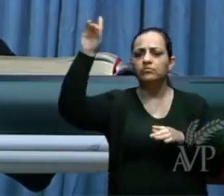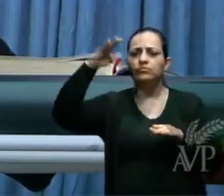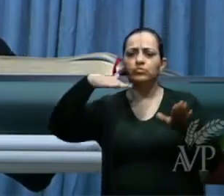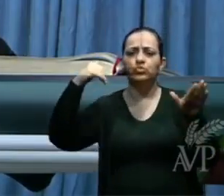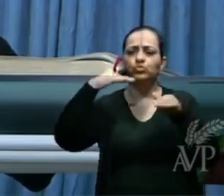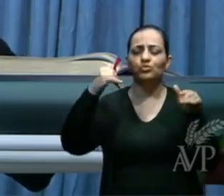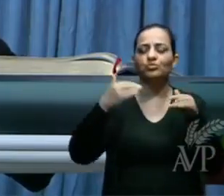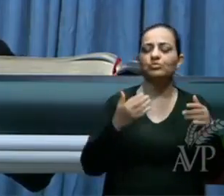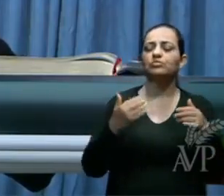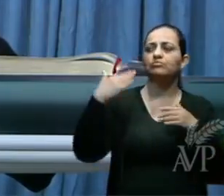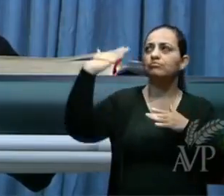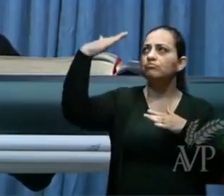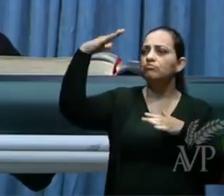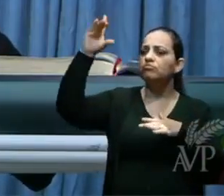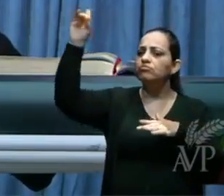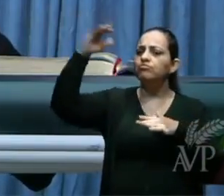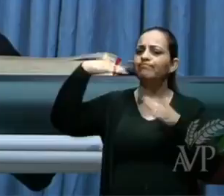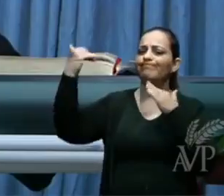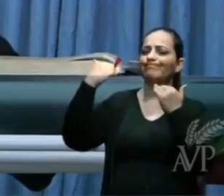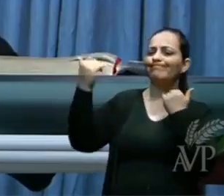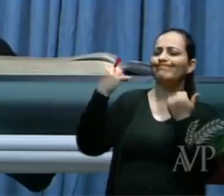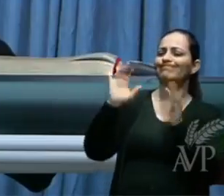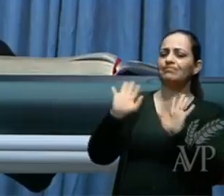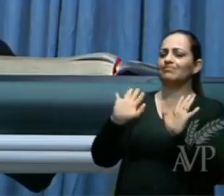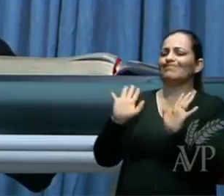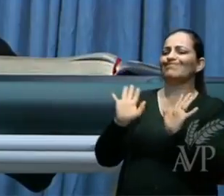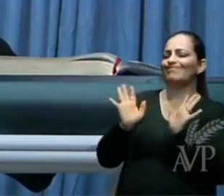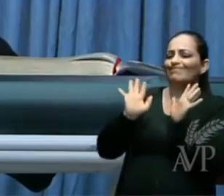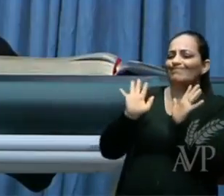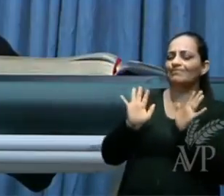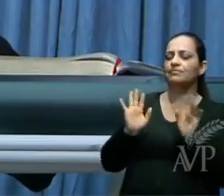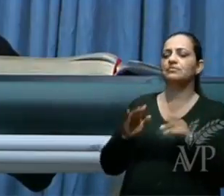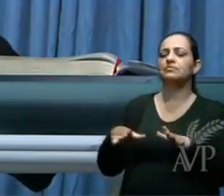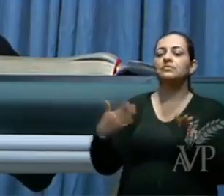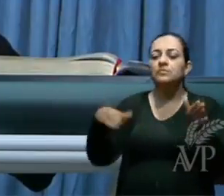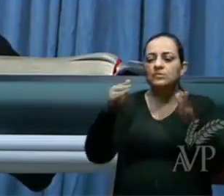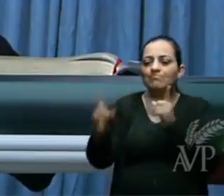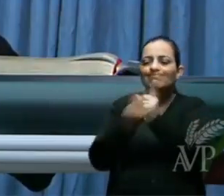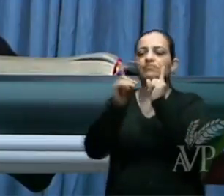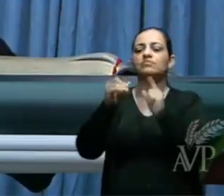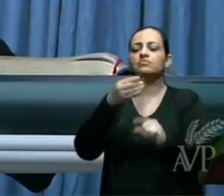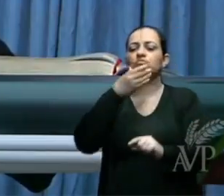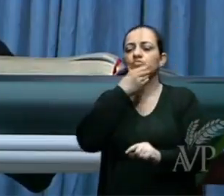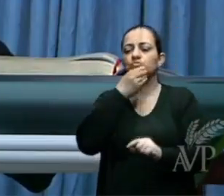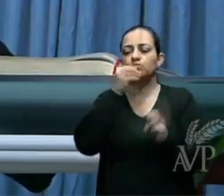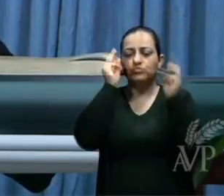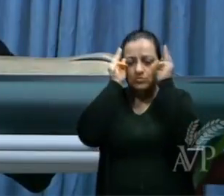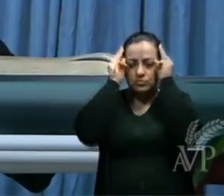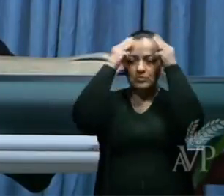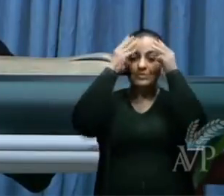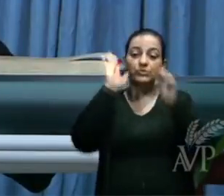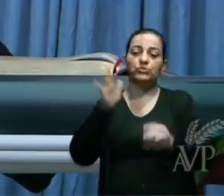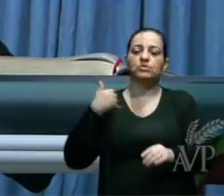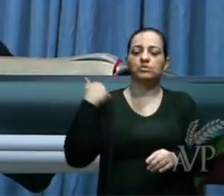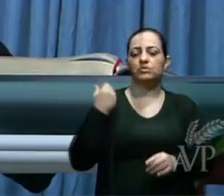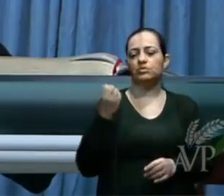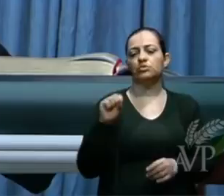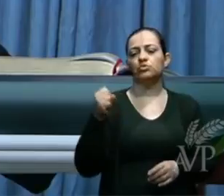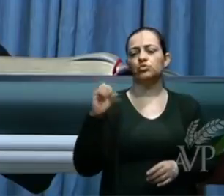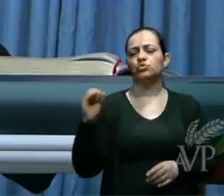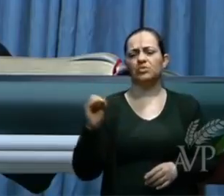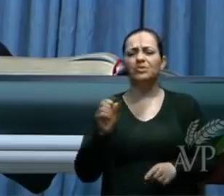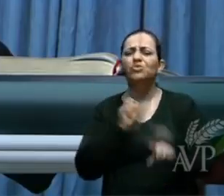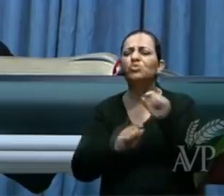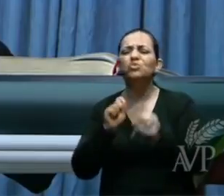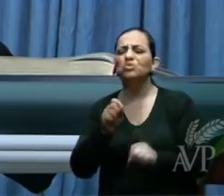quando deus encontrou moisés ali ele tinha já seus 80 anos velho que pensa um velho de